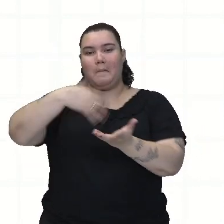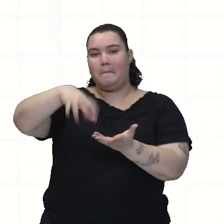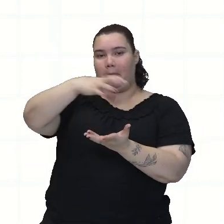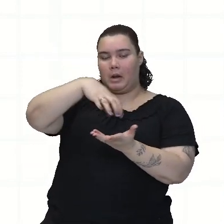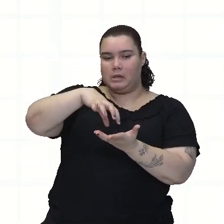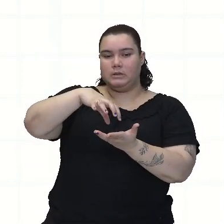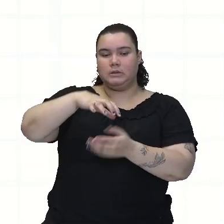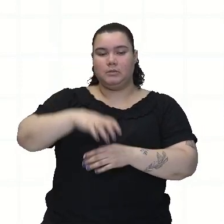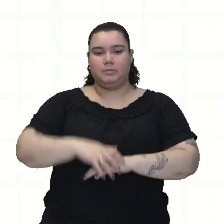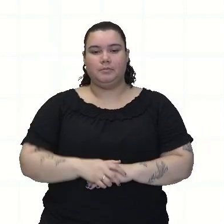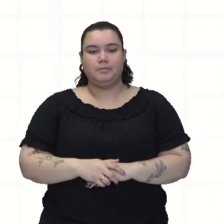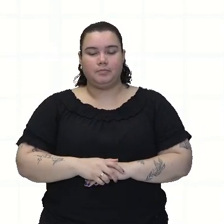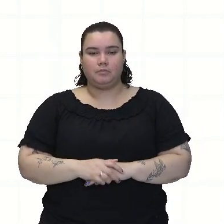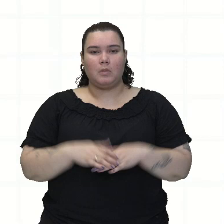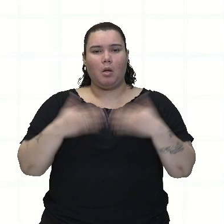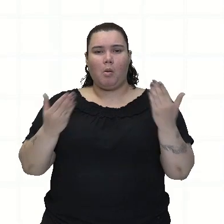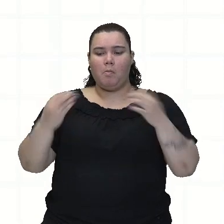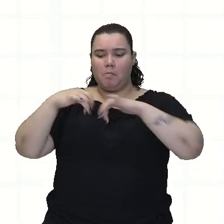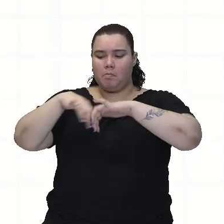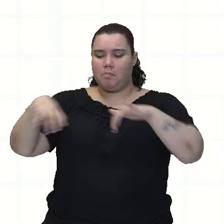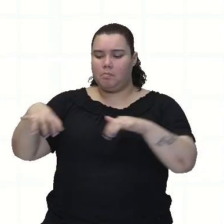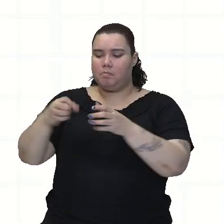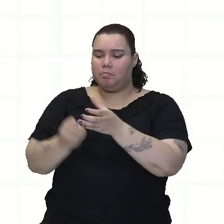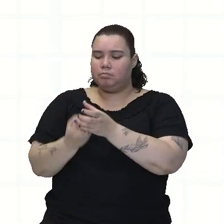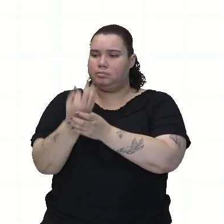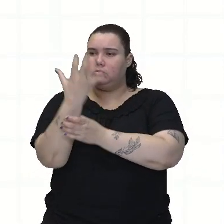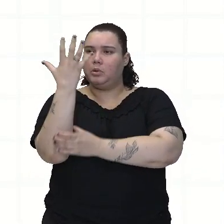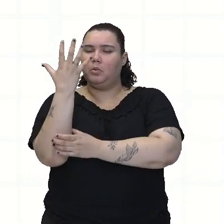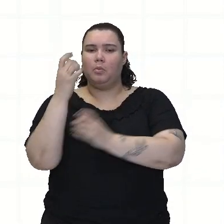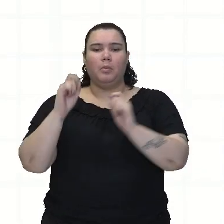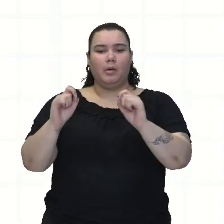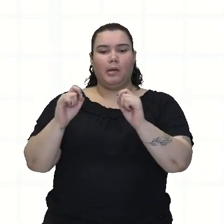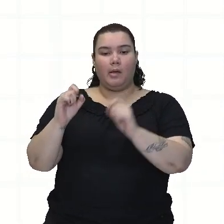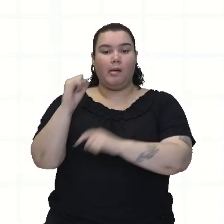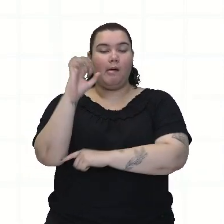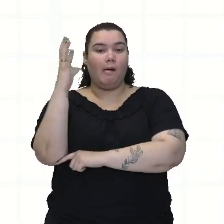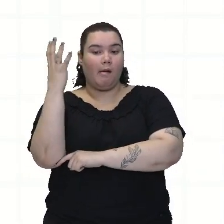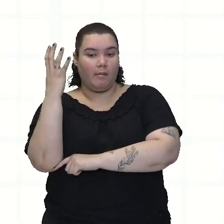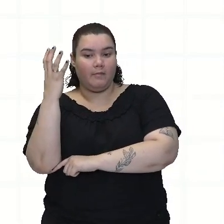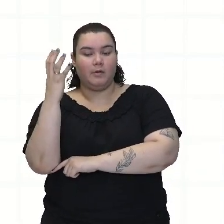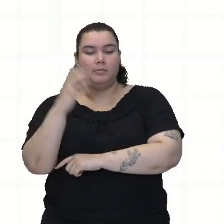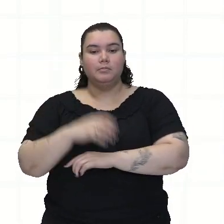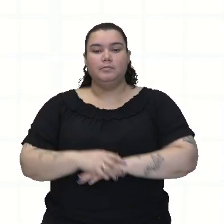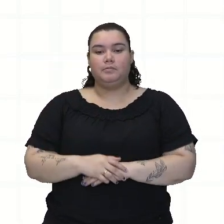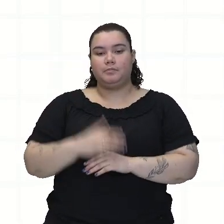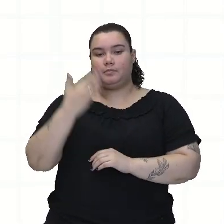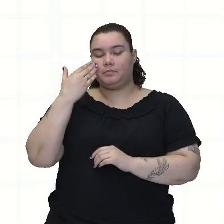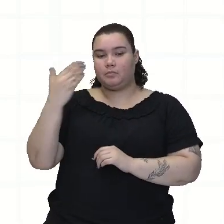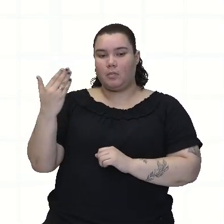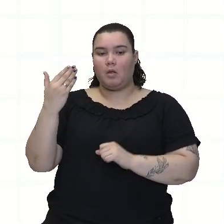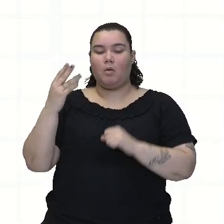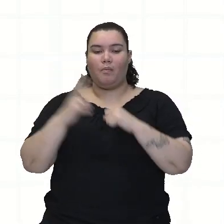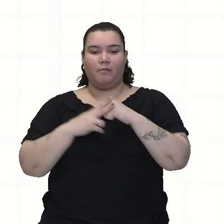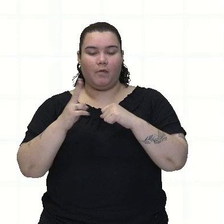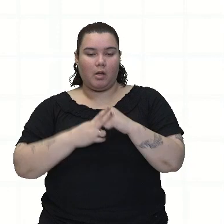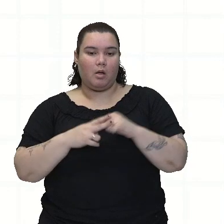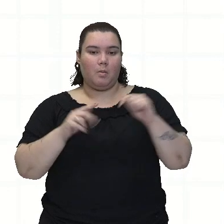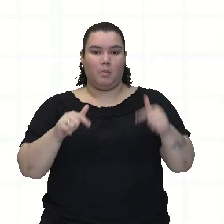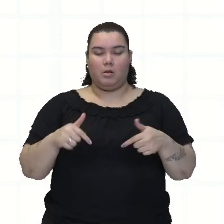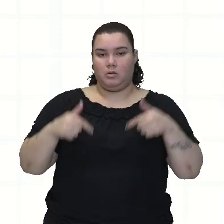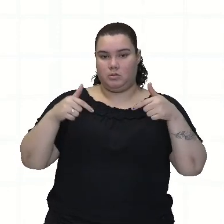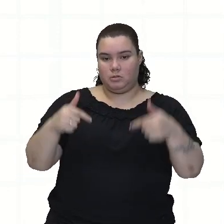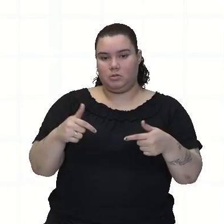quê? Árvores no parque. Então fiquem atentos, que eu tenho o meu verbo, a minha ação, eu tenho o